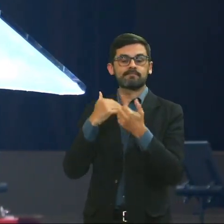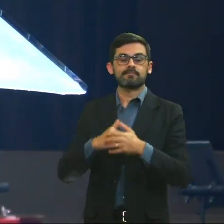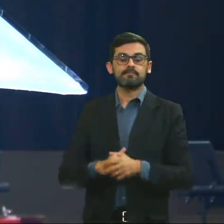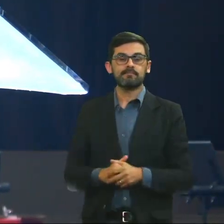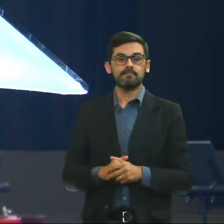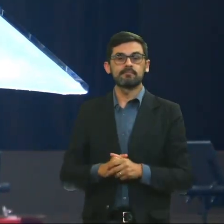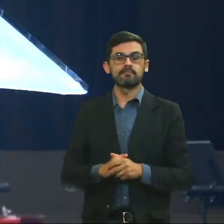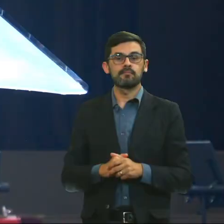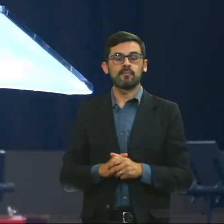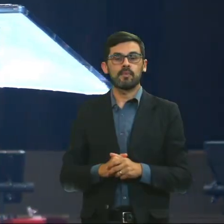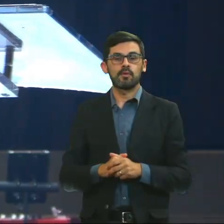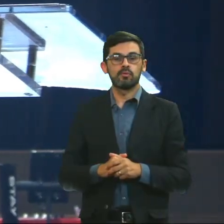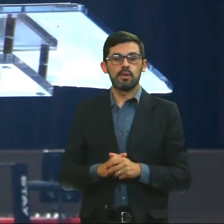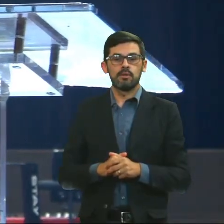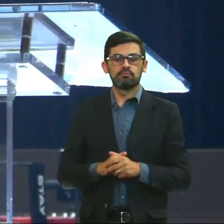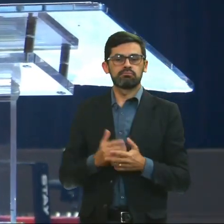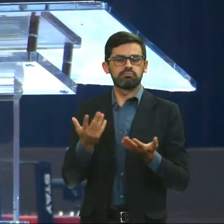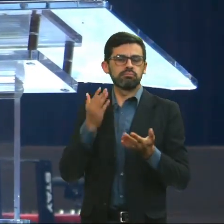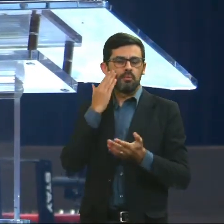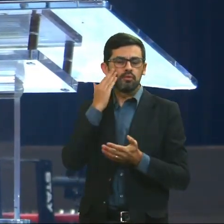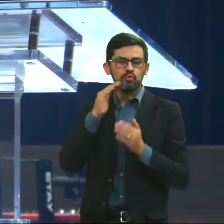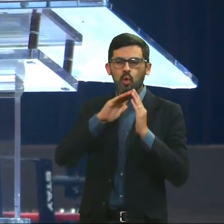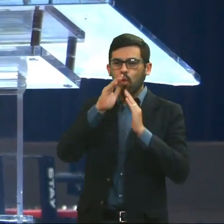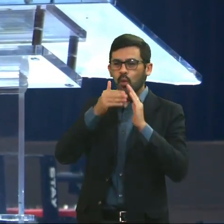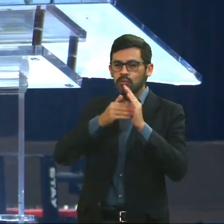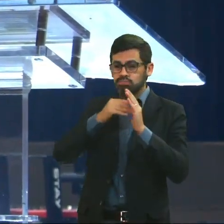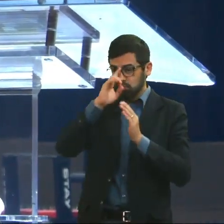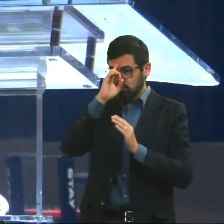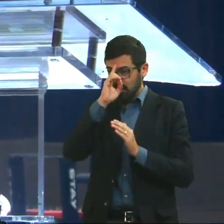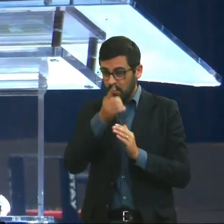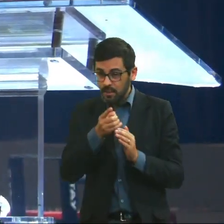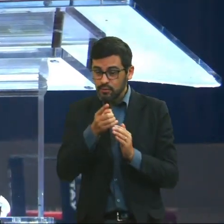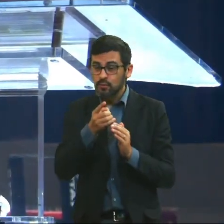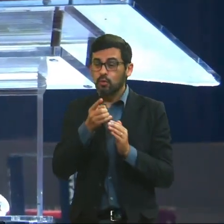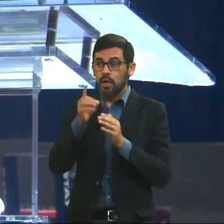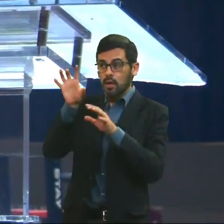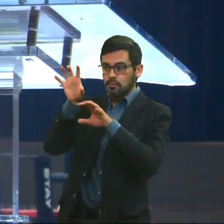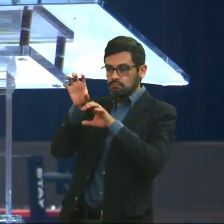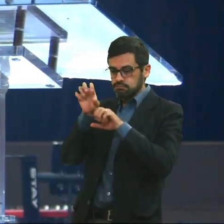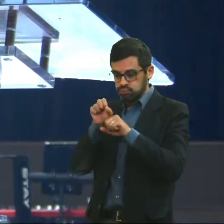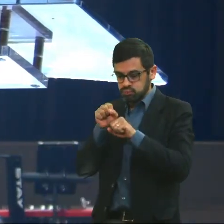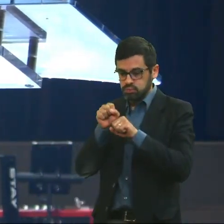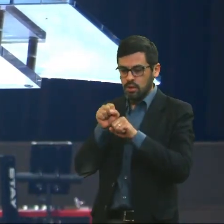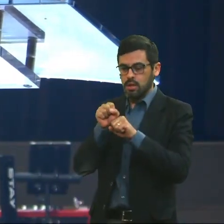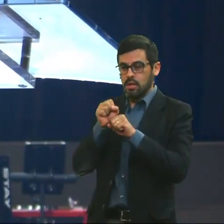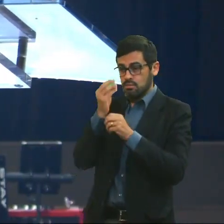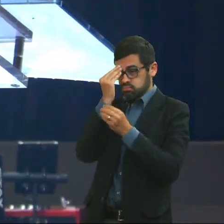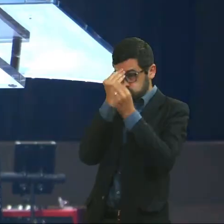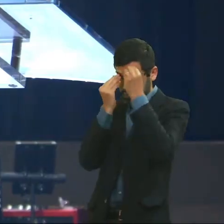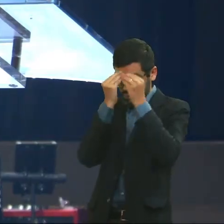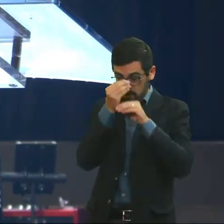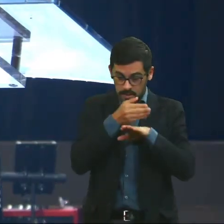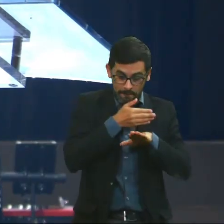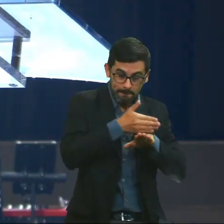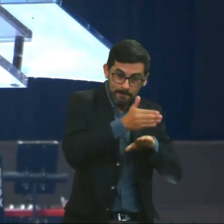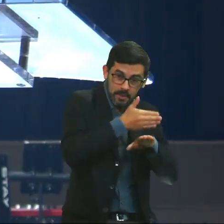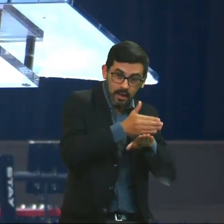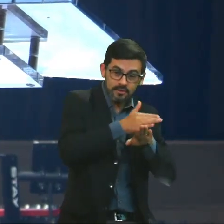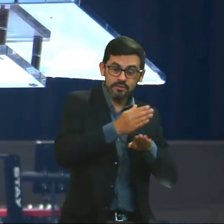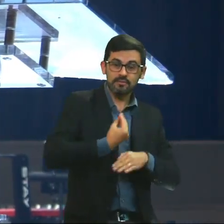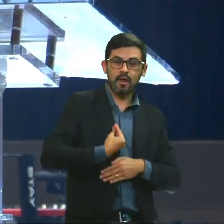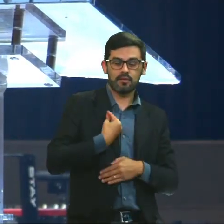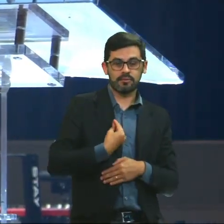Pega os princípios da palavra de Deus e põe em prática. Aplique eles na sua vida. Existia